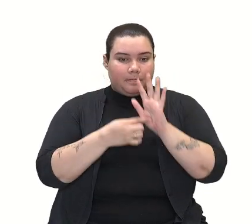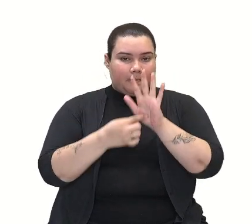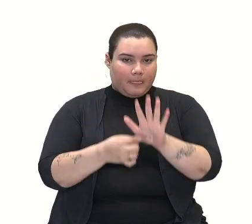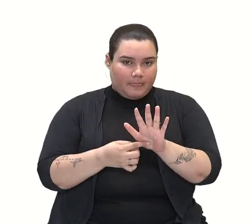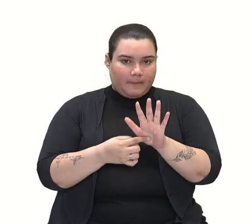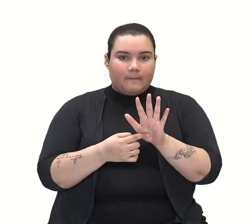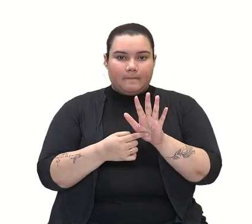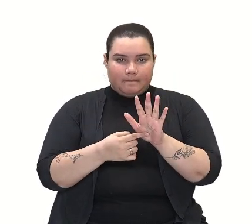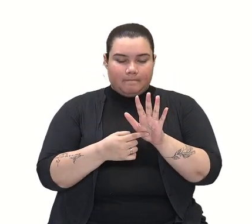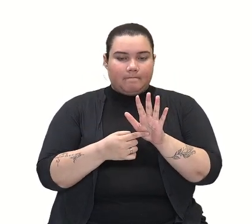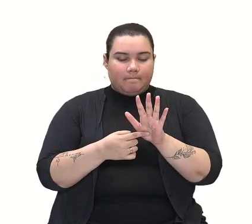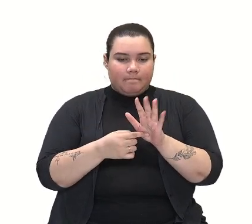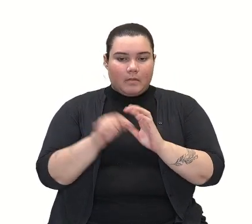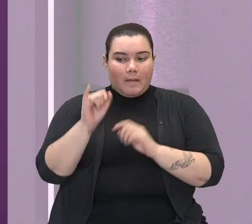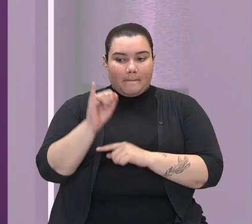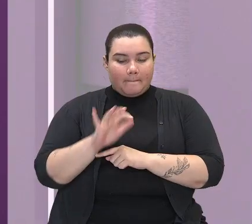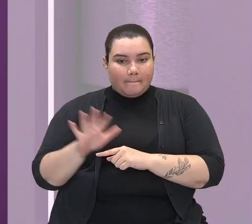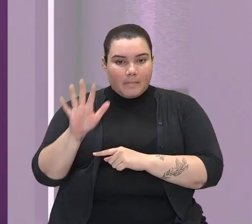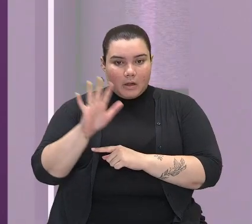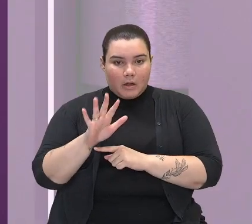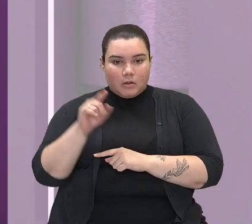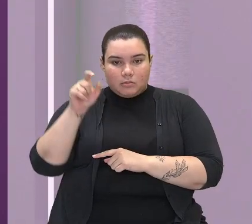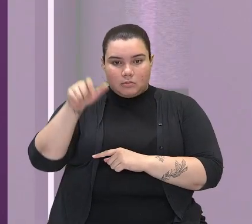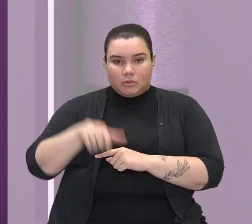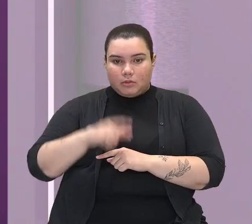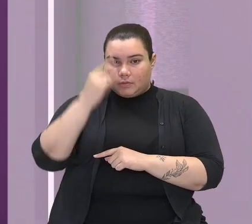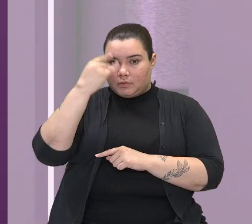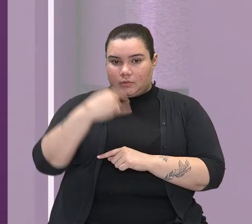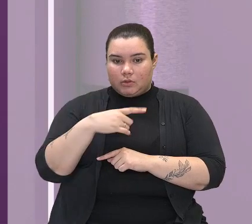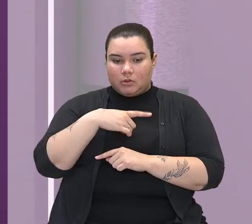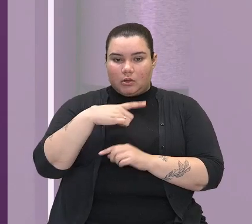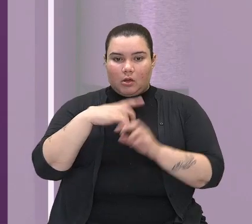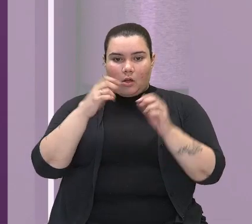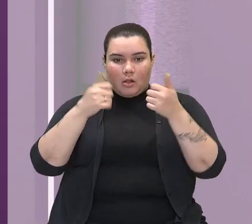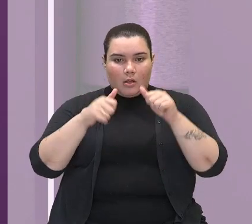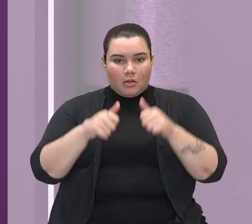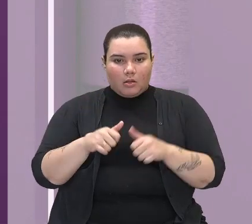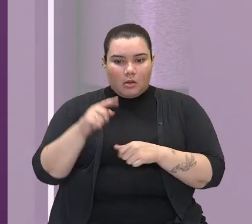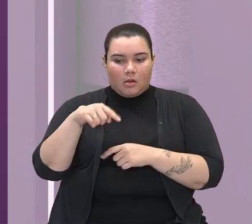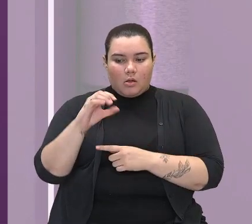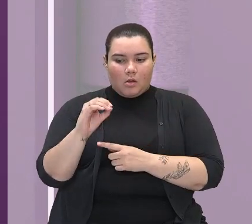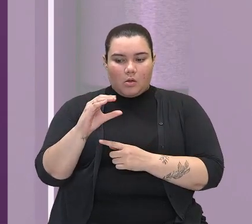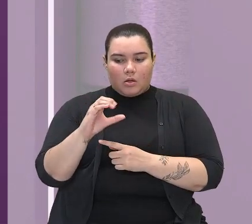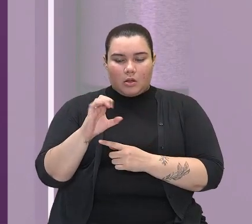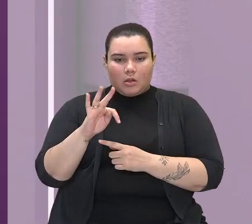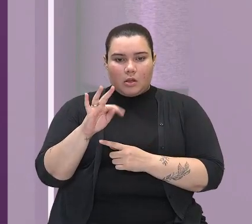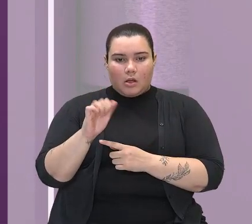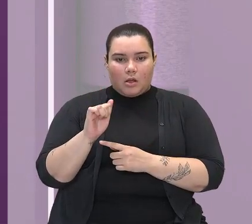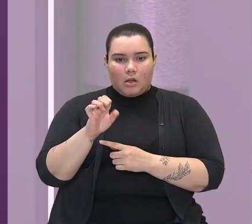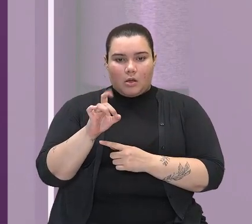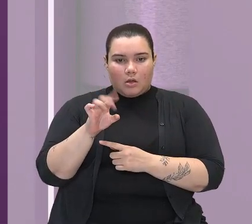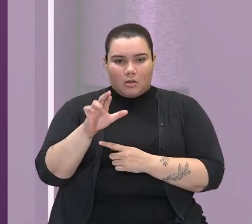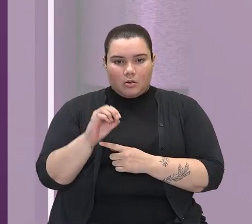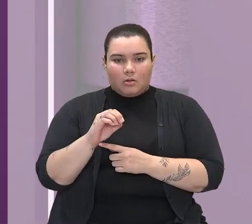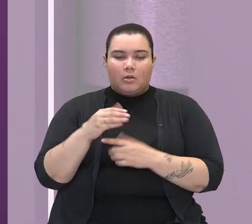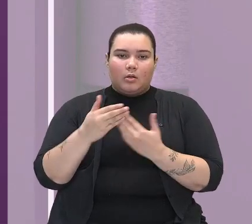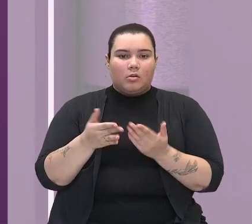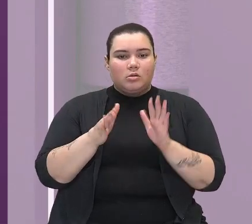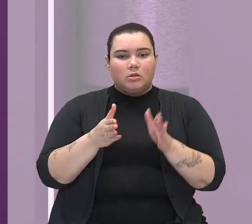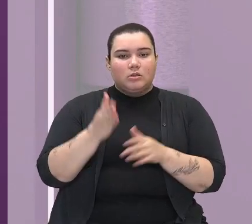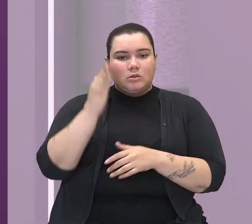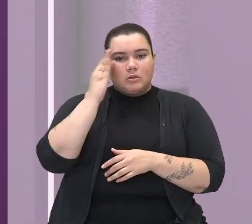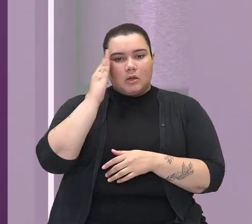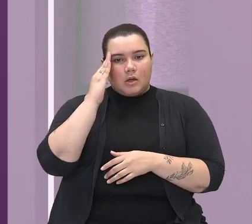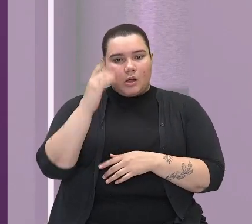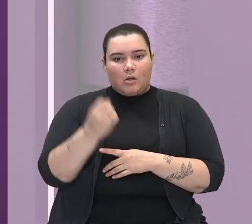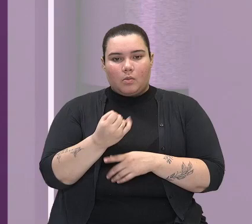disse que a figura que esse deficiente visual estava segurando era um octaedro, então já se esperava, né, que